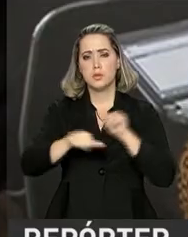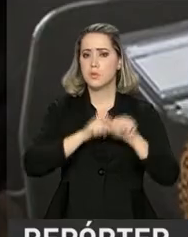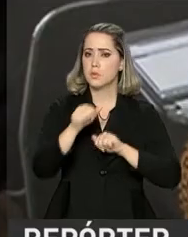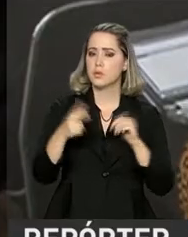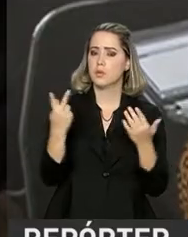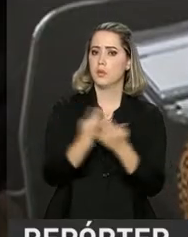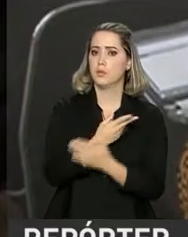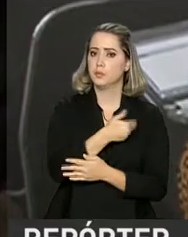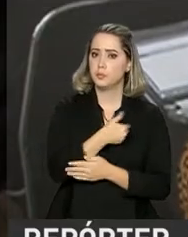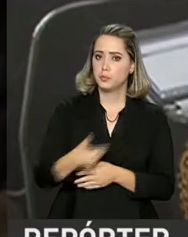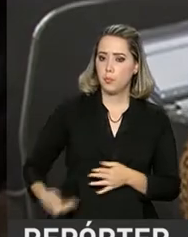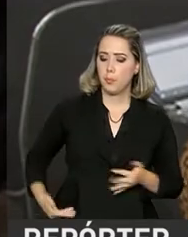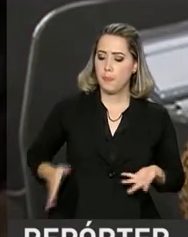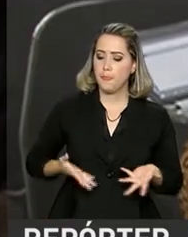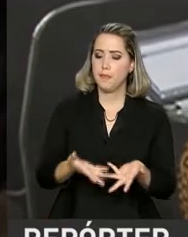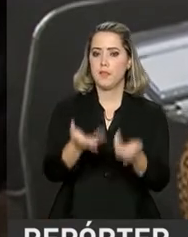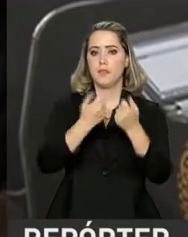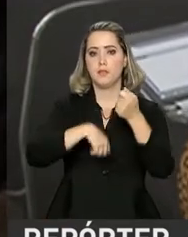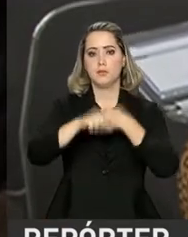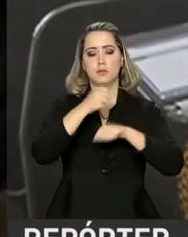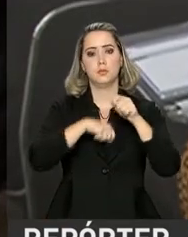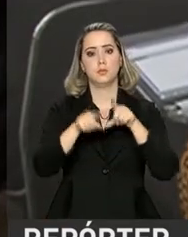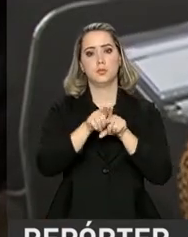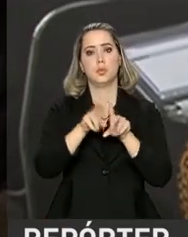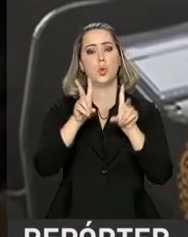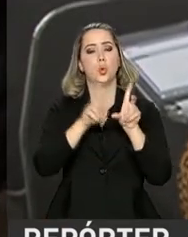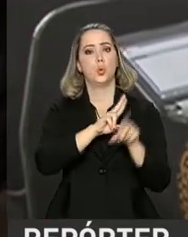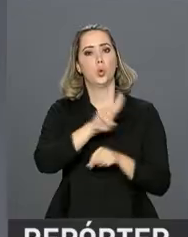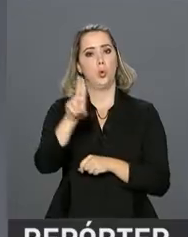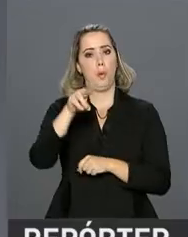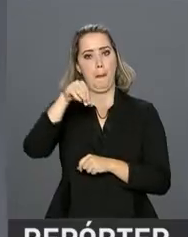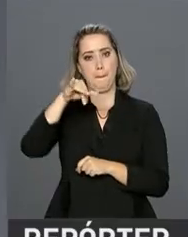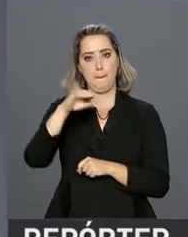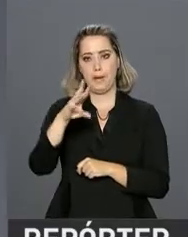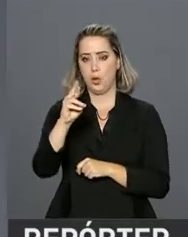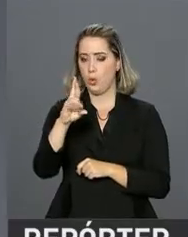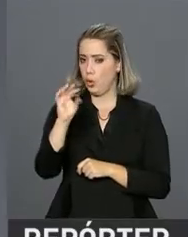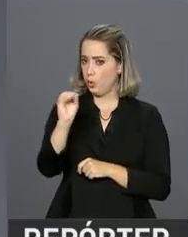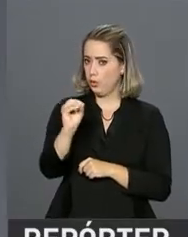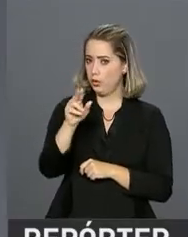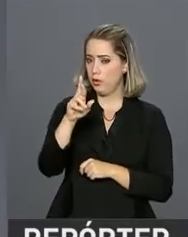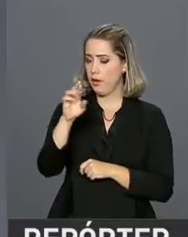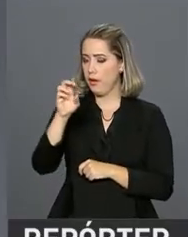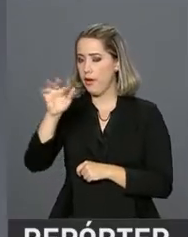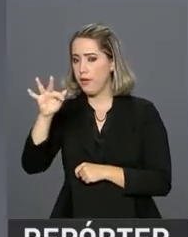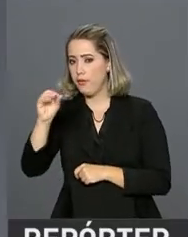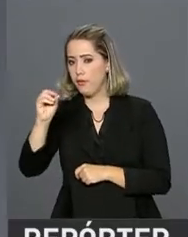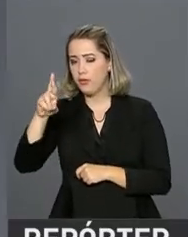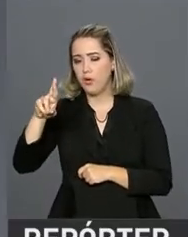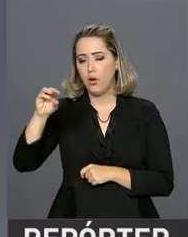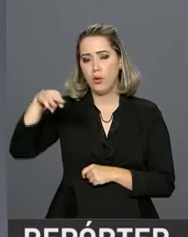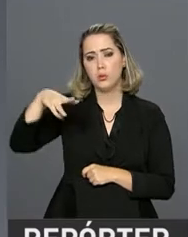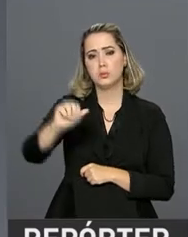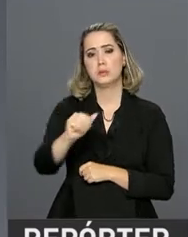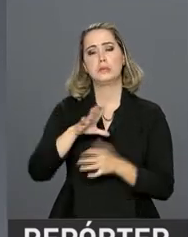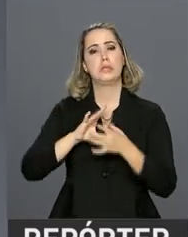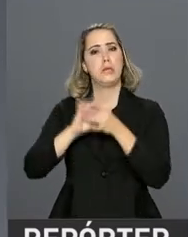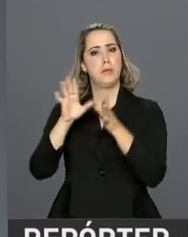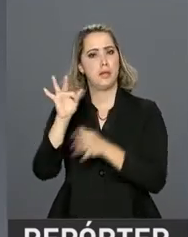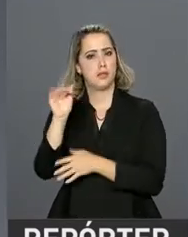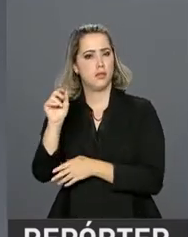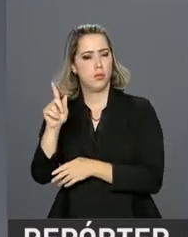pelo governo para estimular a economia, chamadas de micro-reformas, entre elas a liberação dos recursos de contas inativas